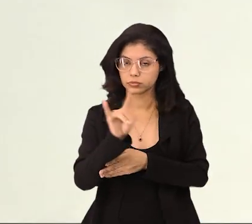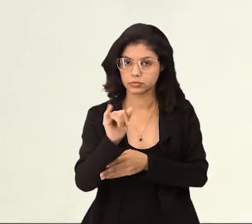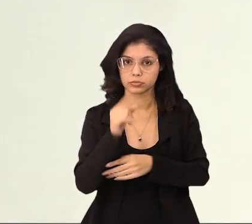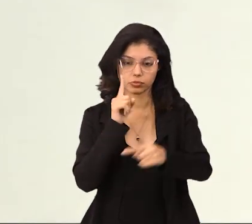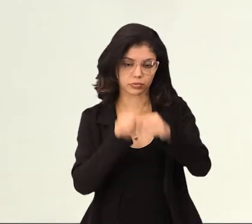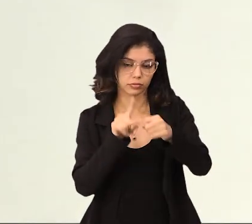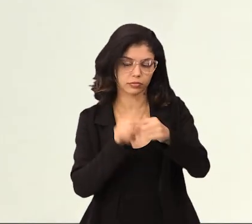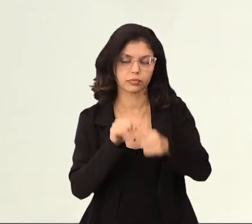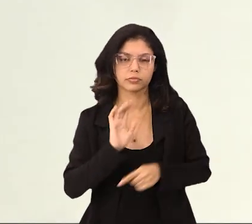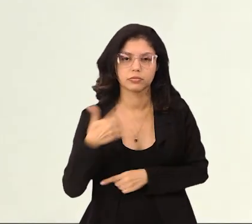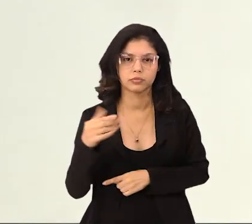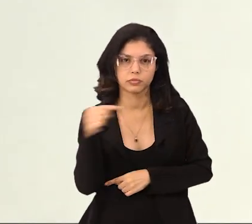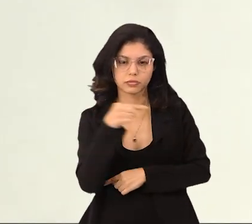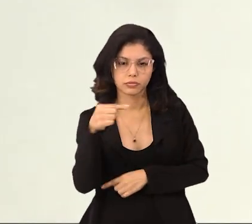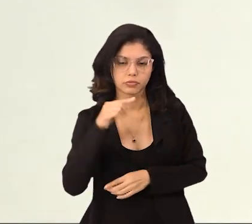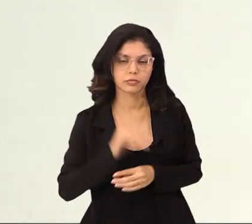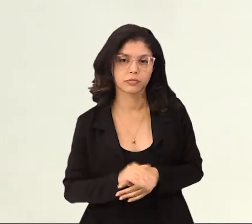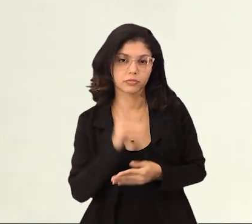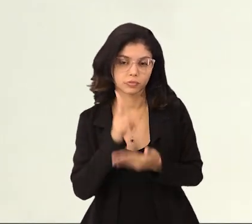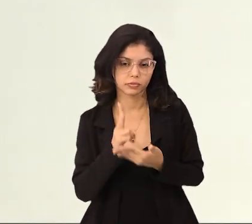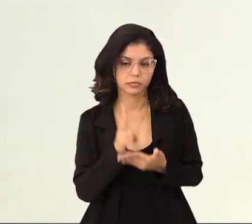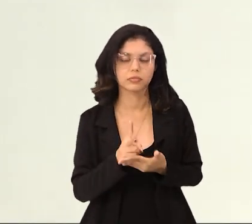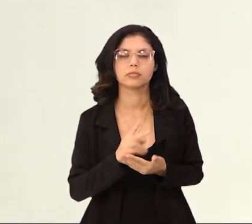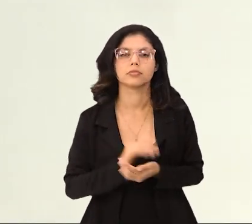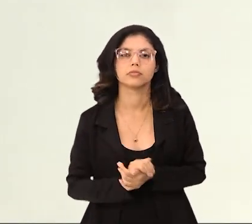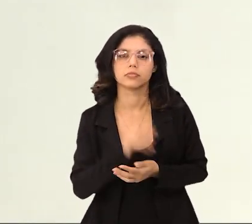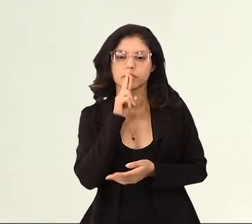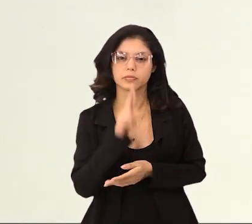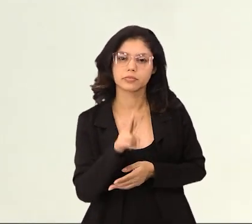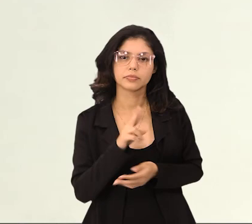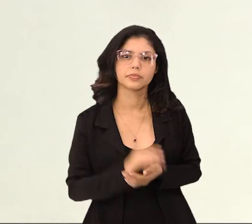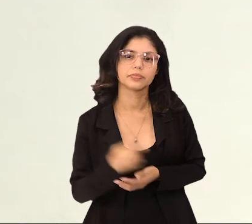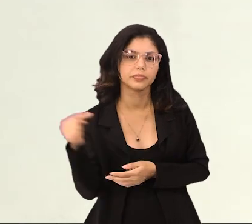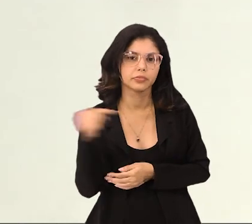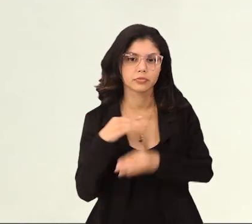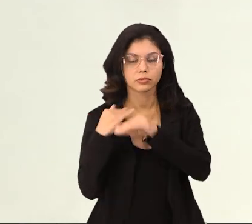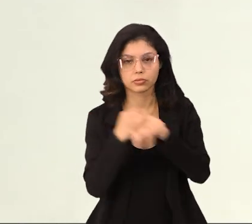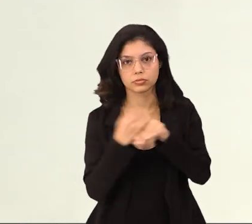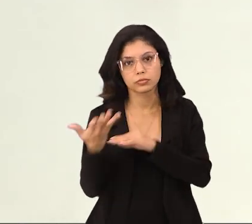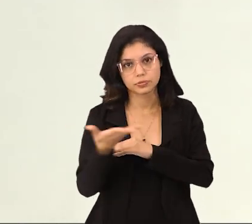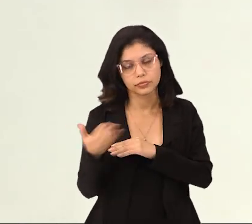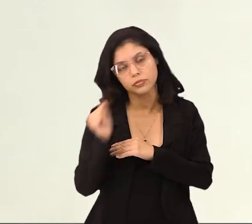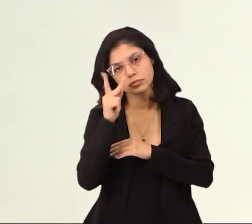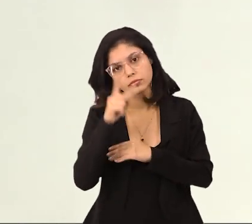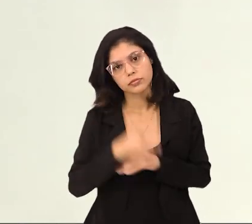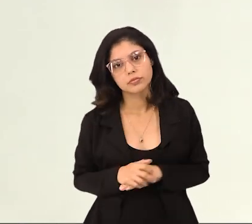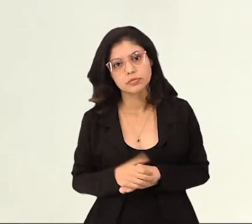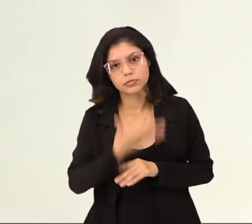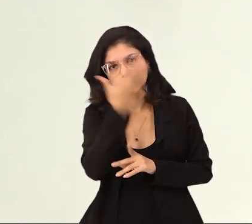positivo, e quando o expoente ele é ímpar, né, o resultado terá o sinal igual da base, tá